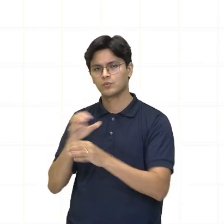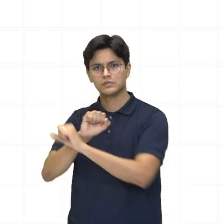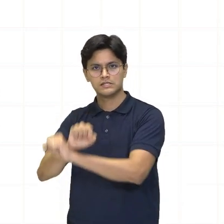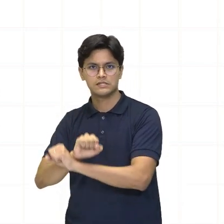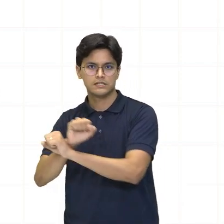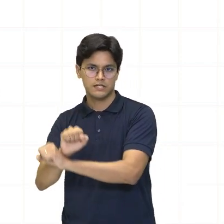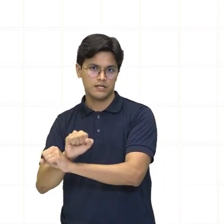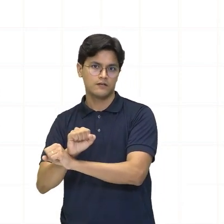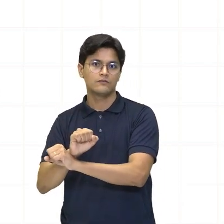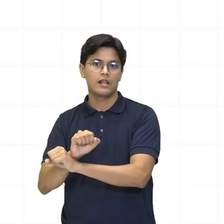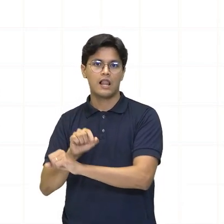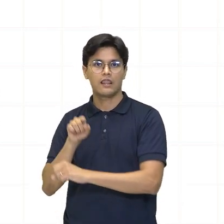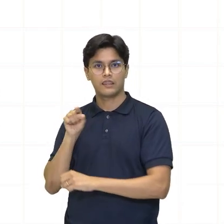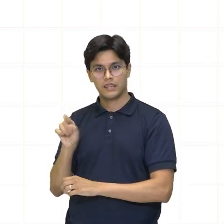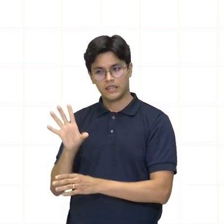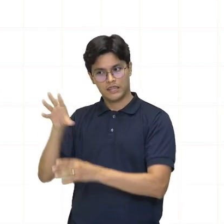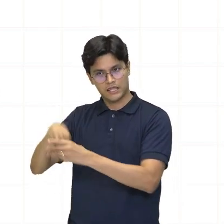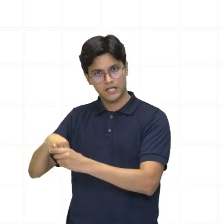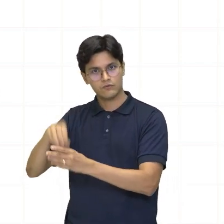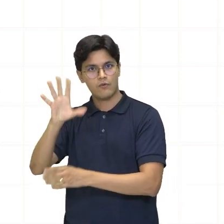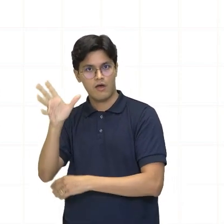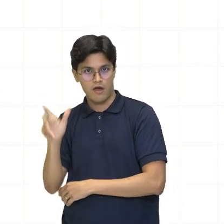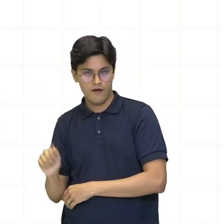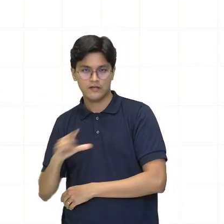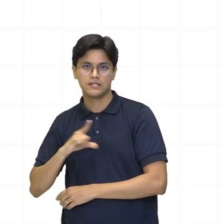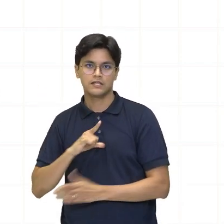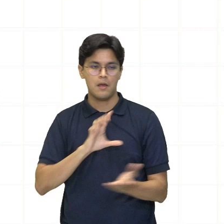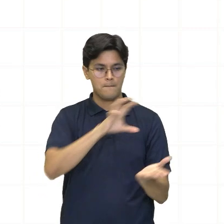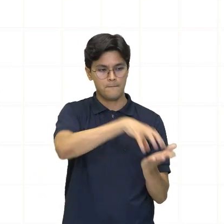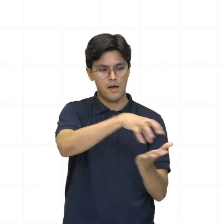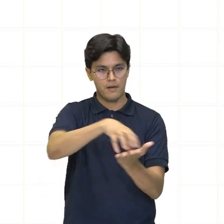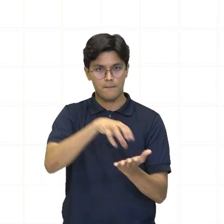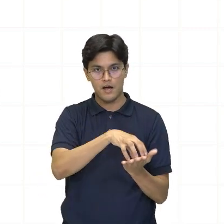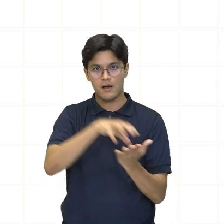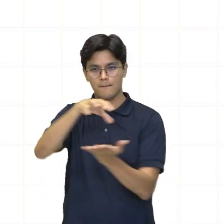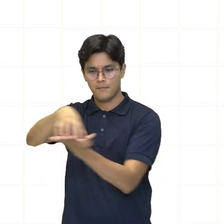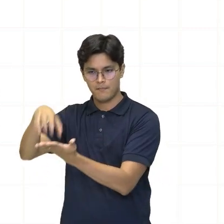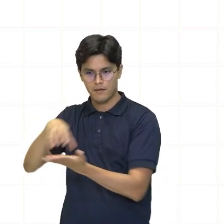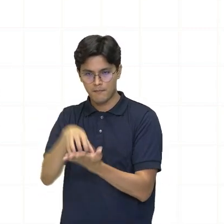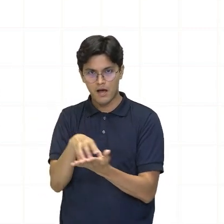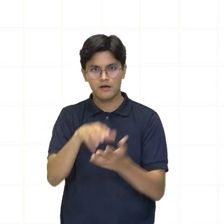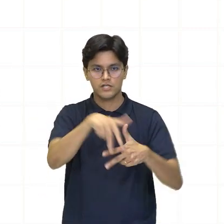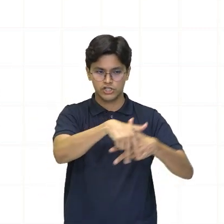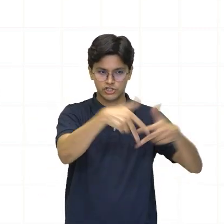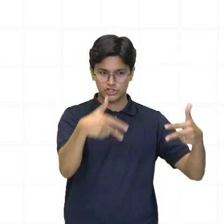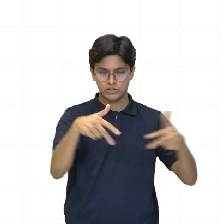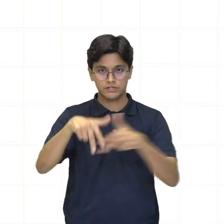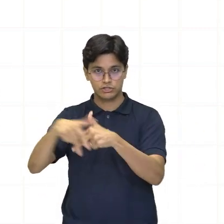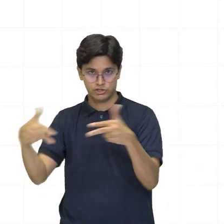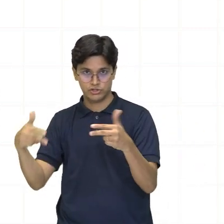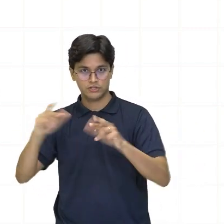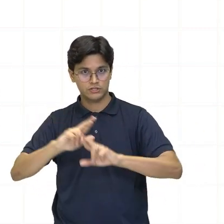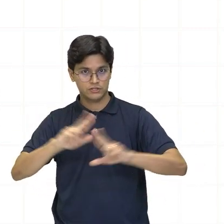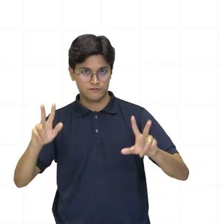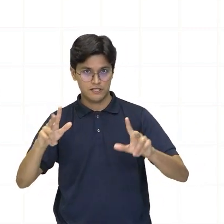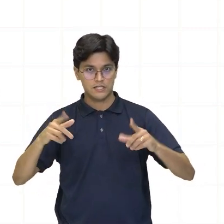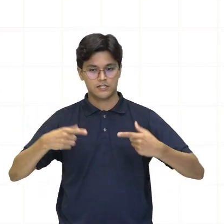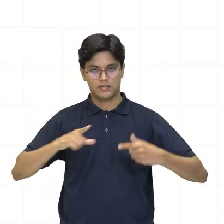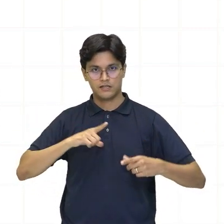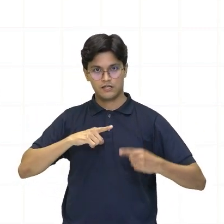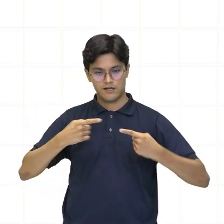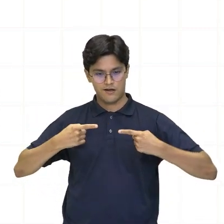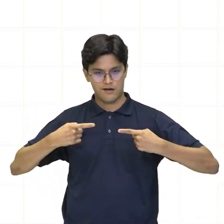havia guerras intertribais, ou seja, entre diferentes etnias africanas. Eles trabalhavam no cultivo